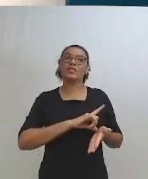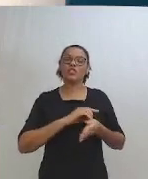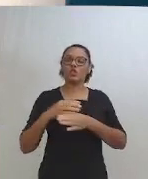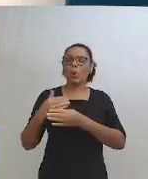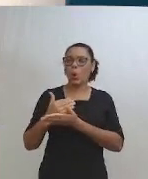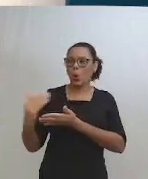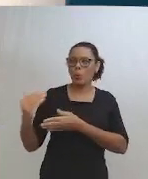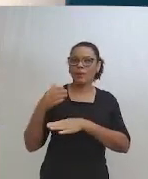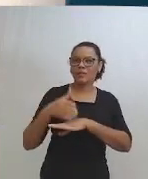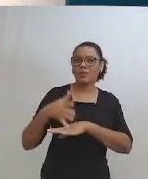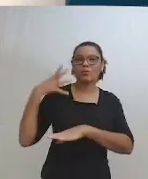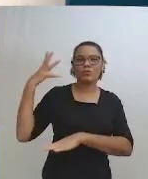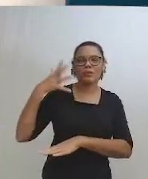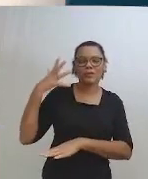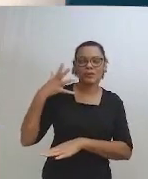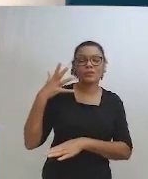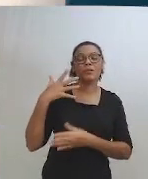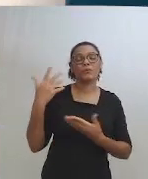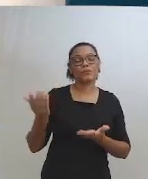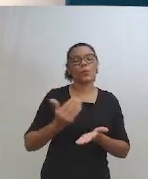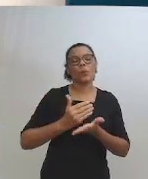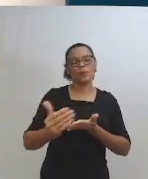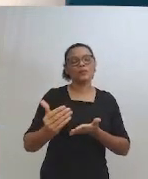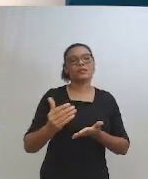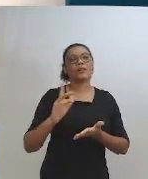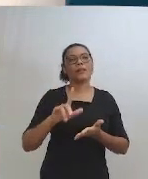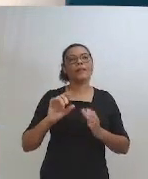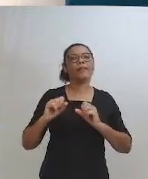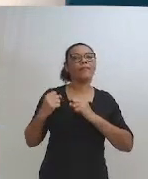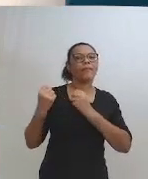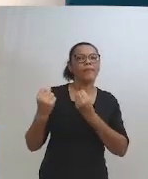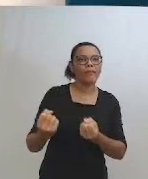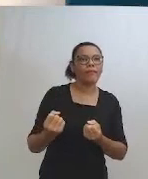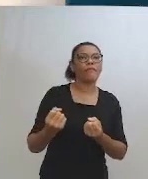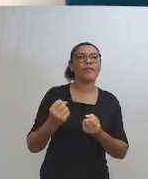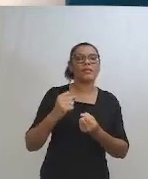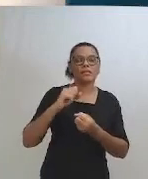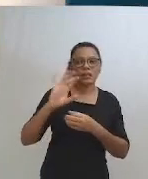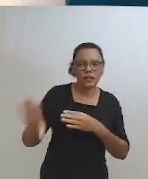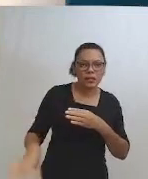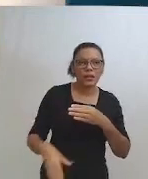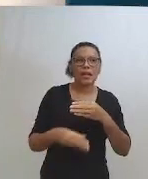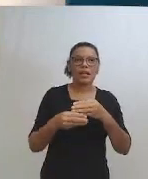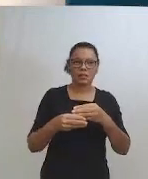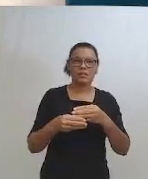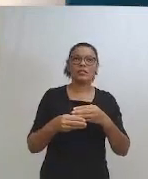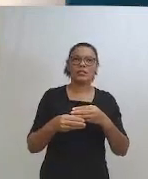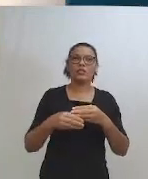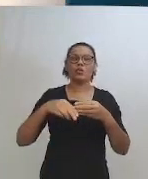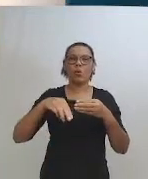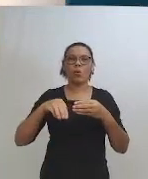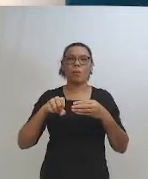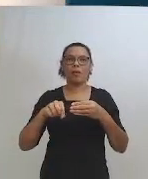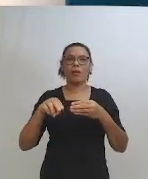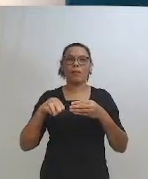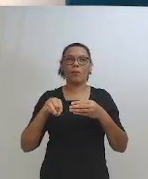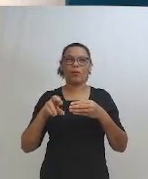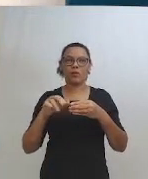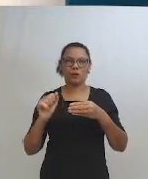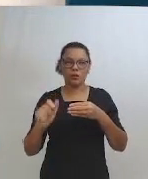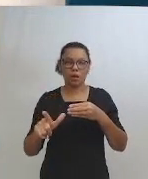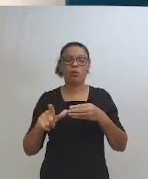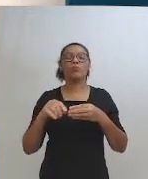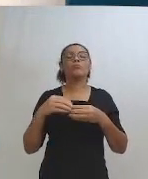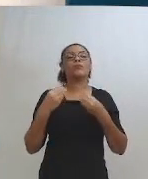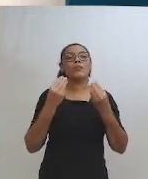sustentação propriamente dita, que a defesa anexou o memorial, entregou o memorial ao ministro relator,